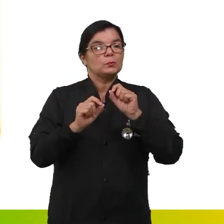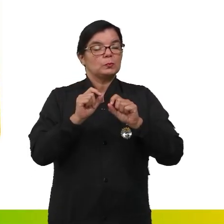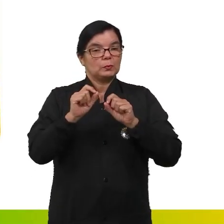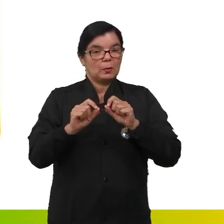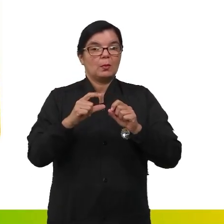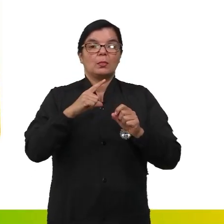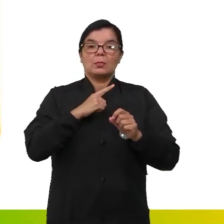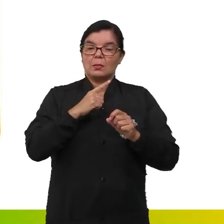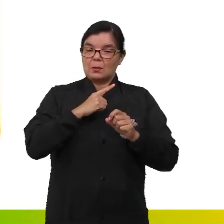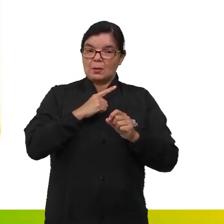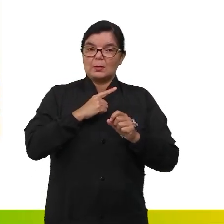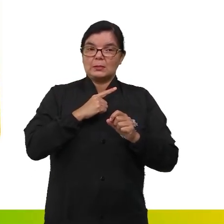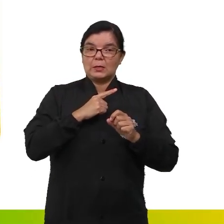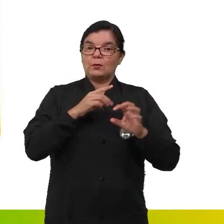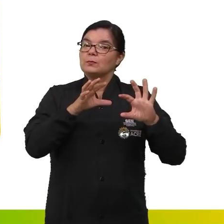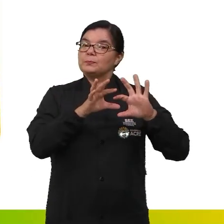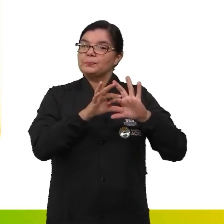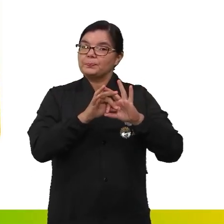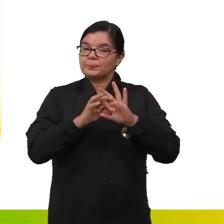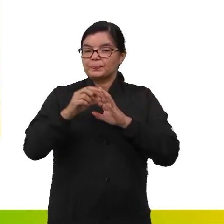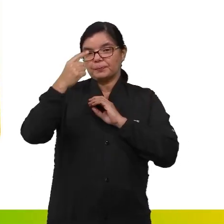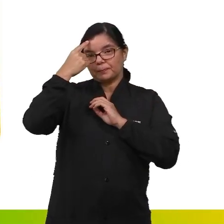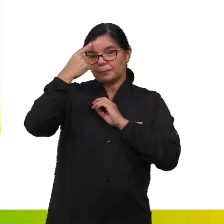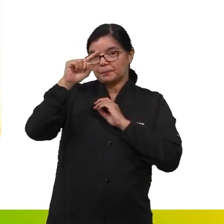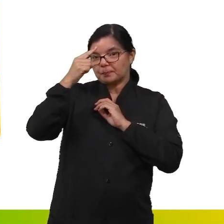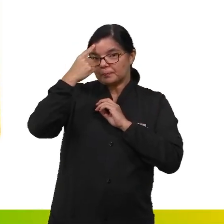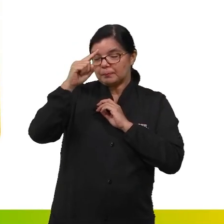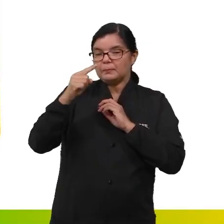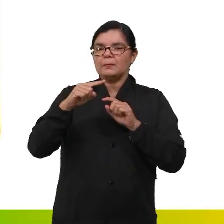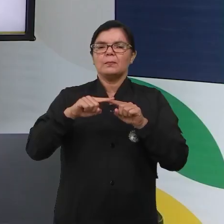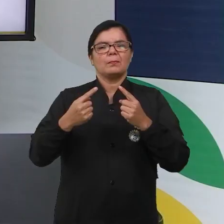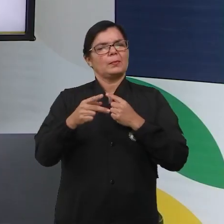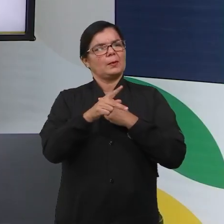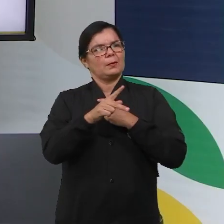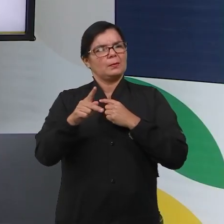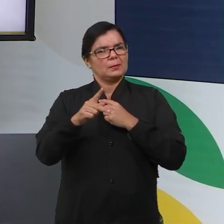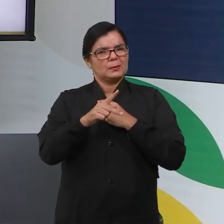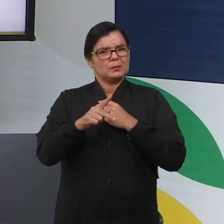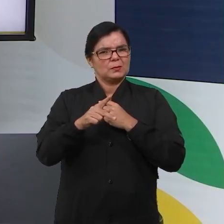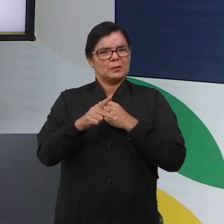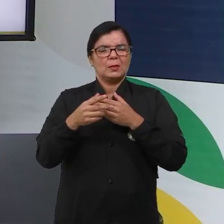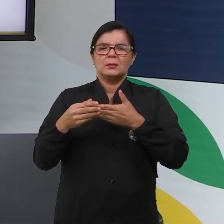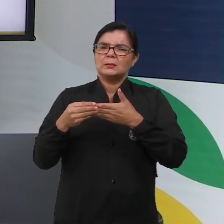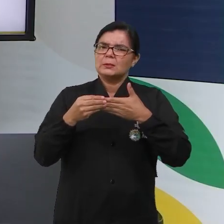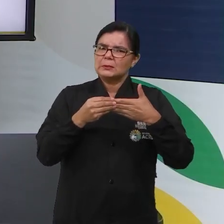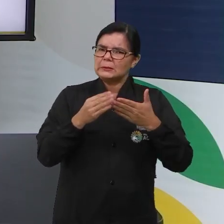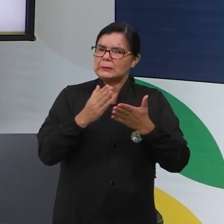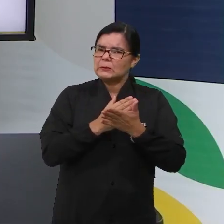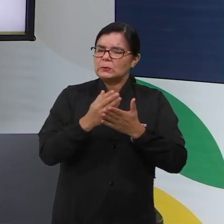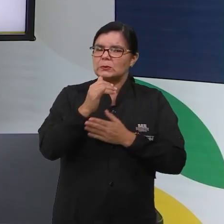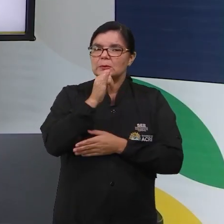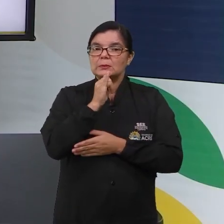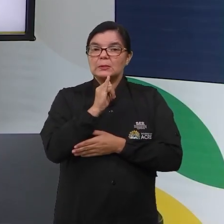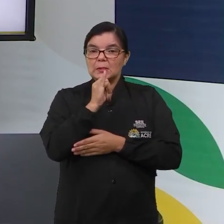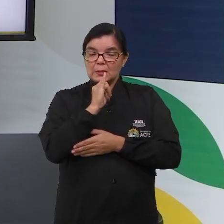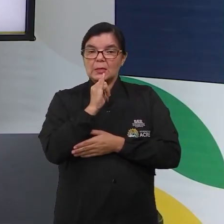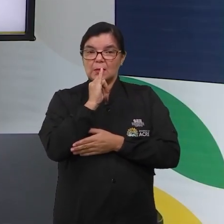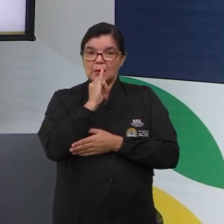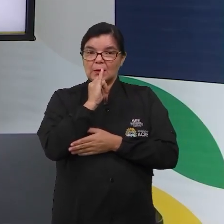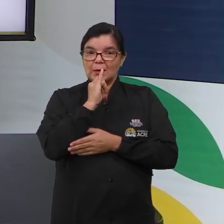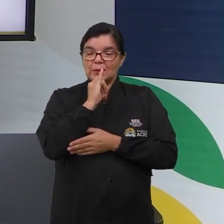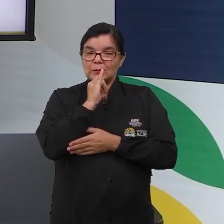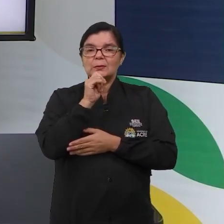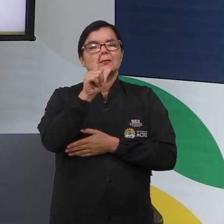que eu tenho uma conexão de ideias. Mas, professora, a senhora trouxe aqui alguns exemplos que são